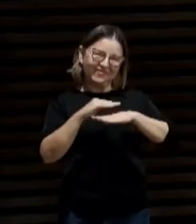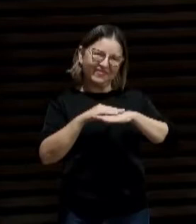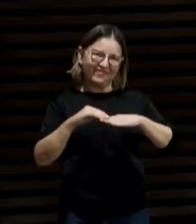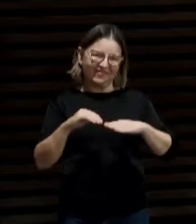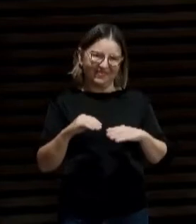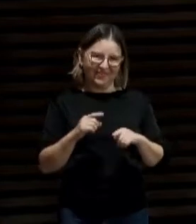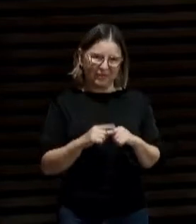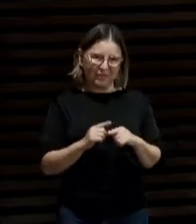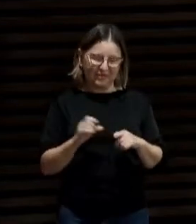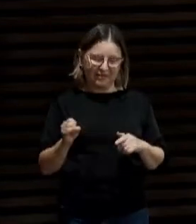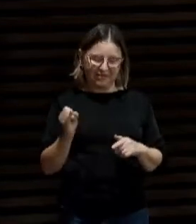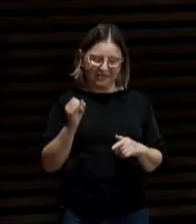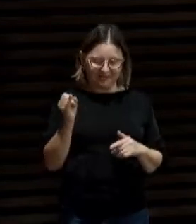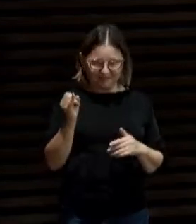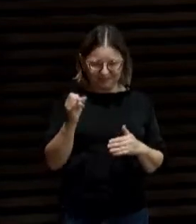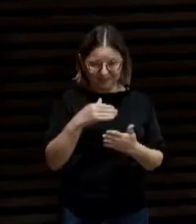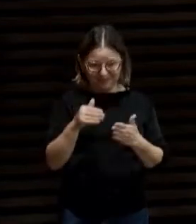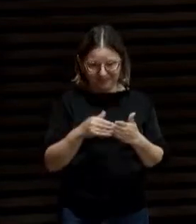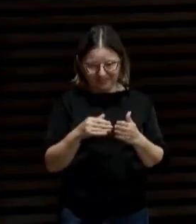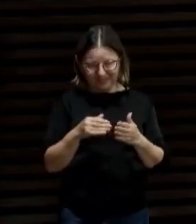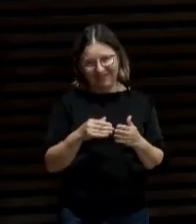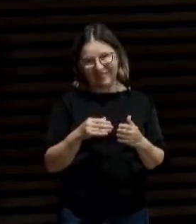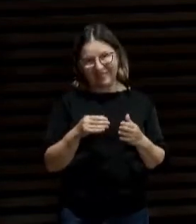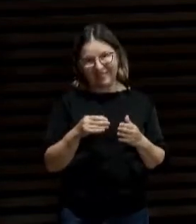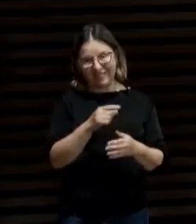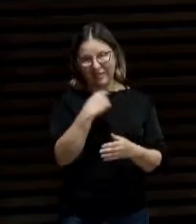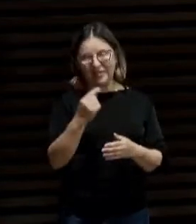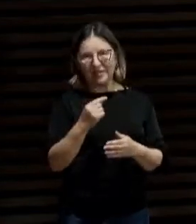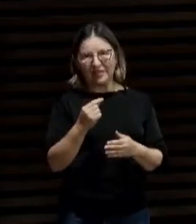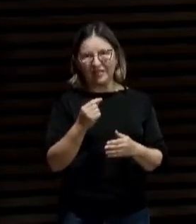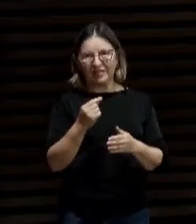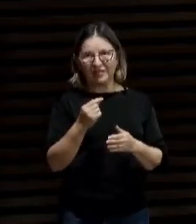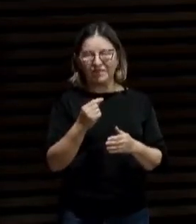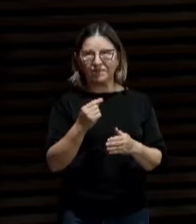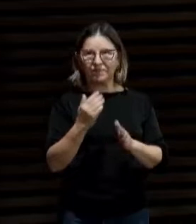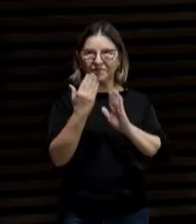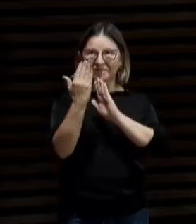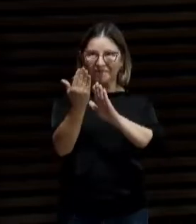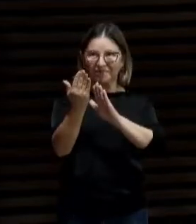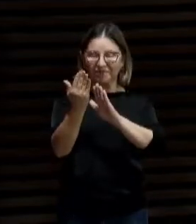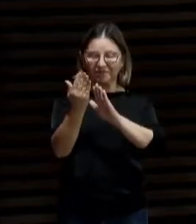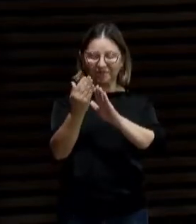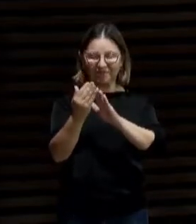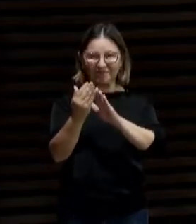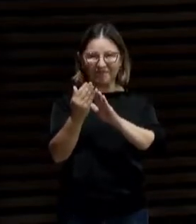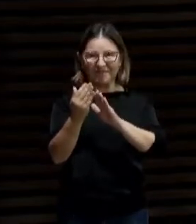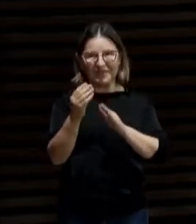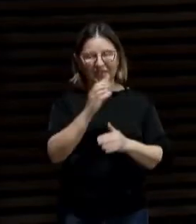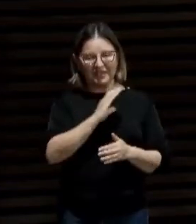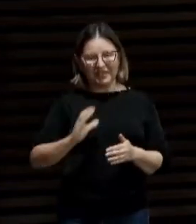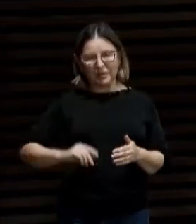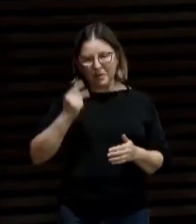Porque importa que todos nós compareçamos perante o tribunal de Cristo, para que cada um receba segundo o